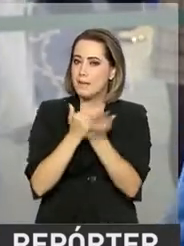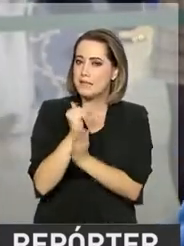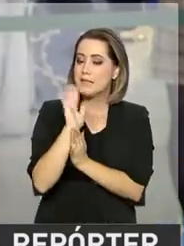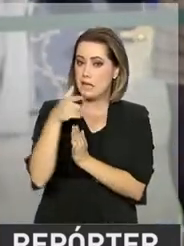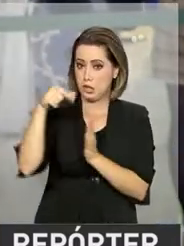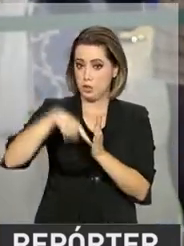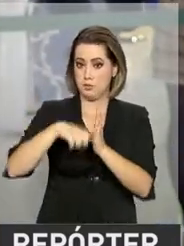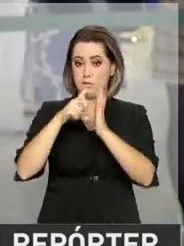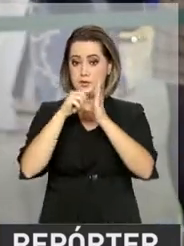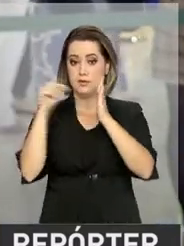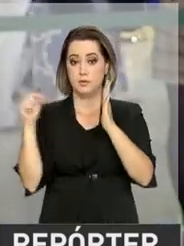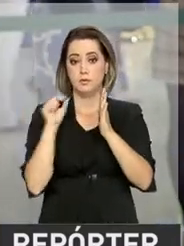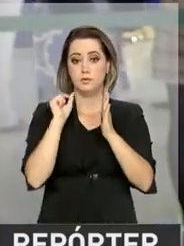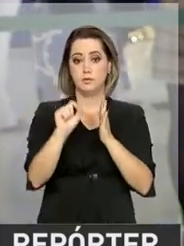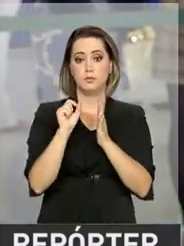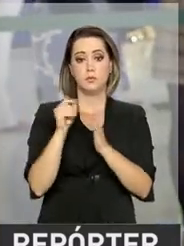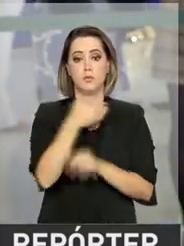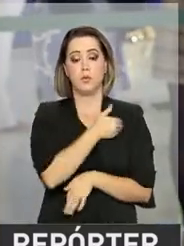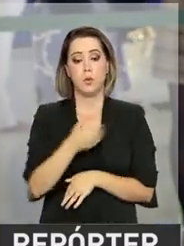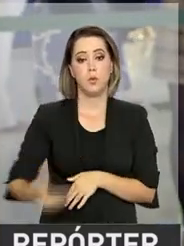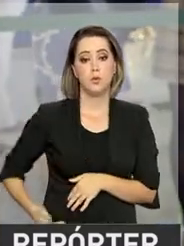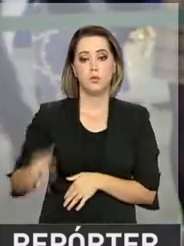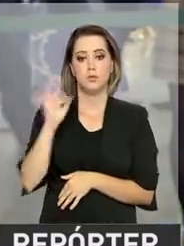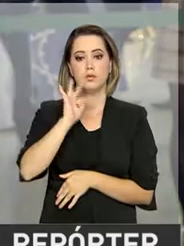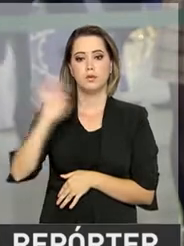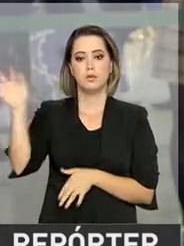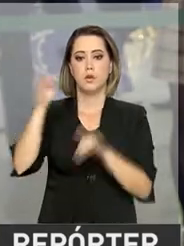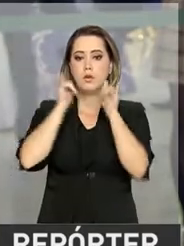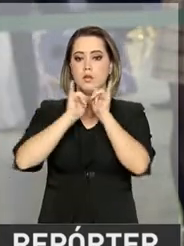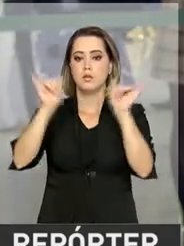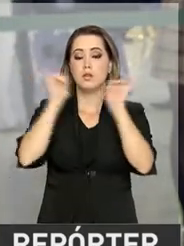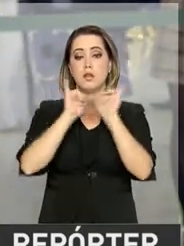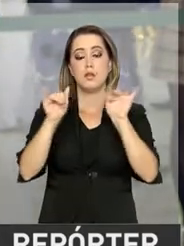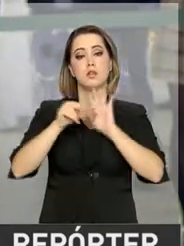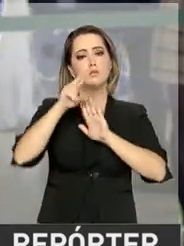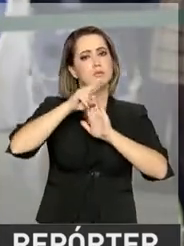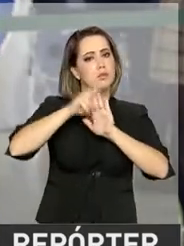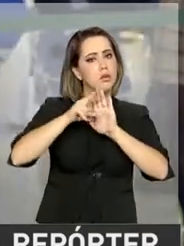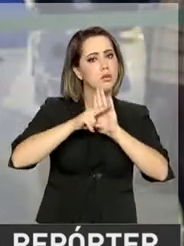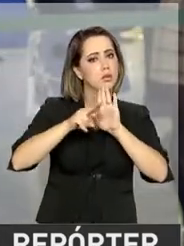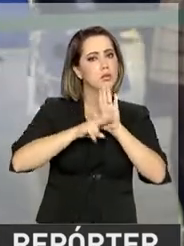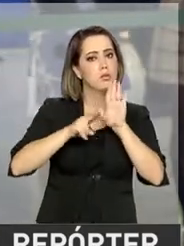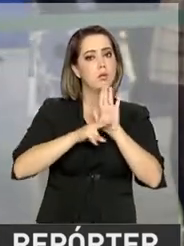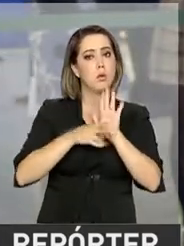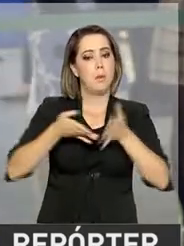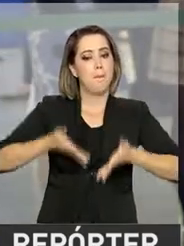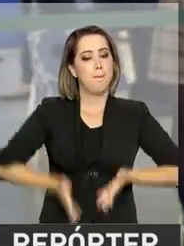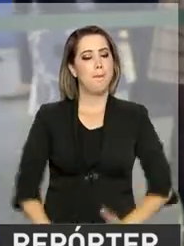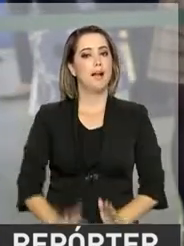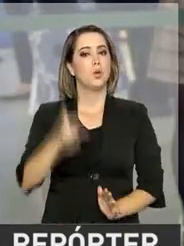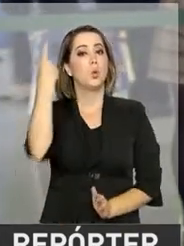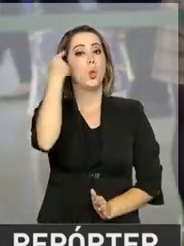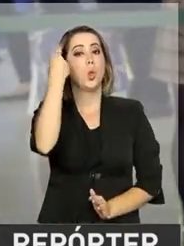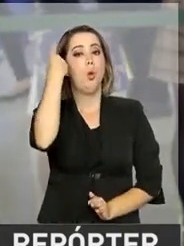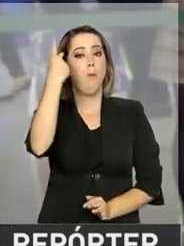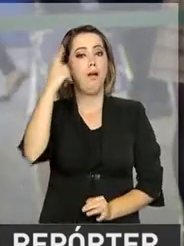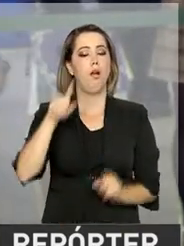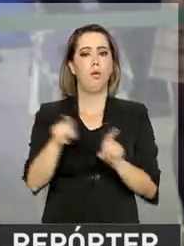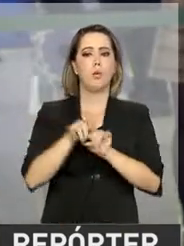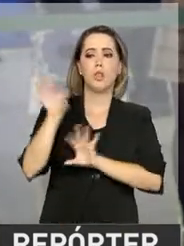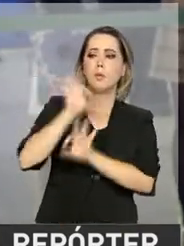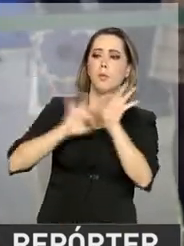Salão Nobre do Palácio do Planalto, o governo federal vai lançar diretrizes referentes ao parto normal e ao